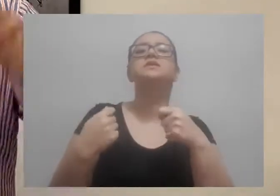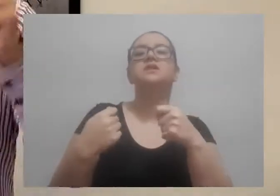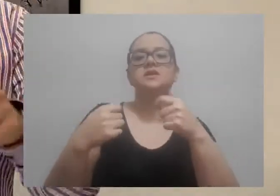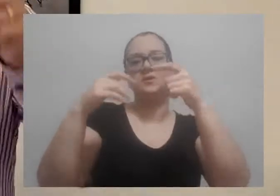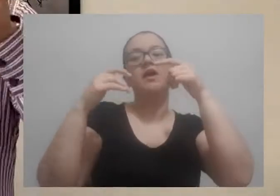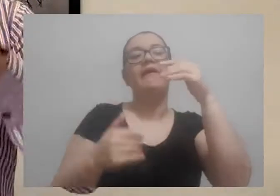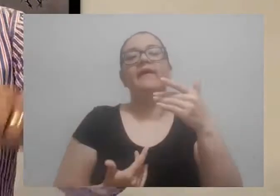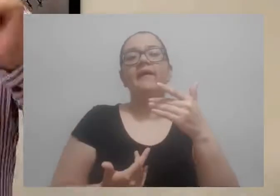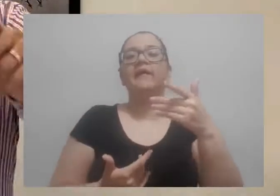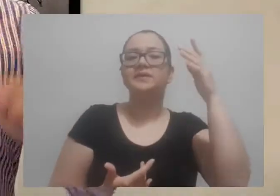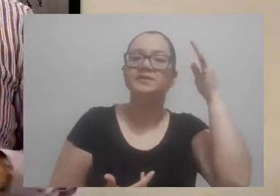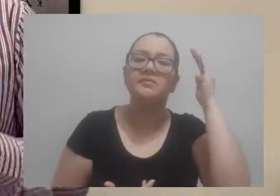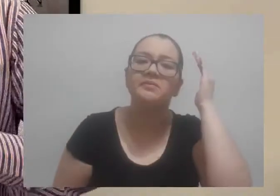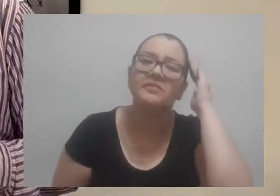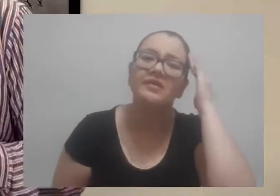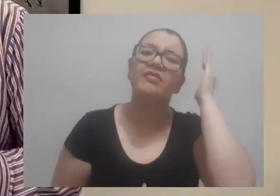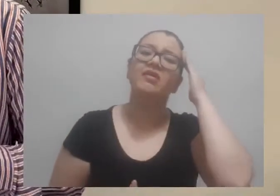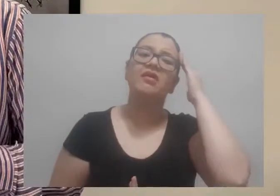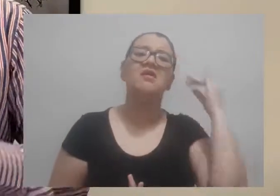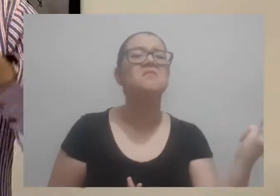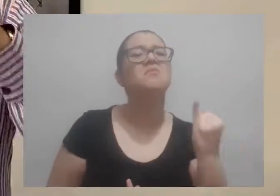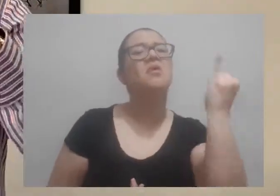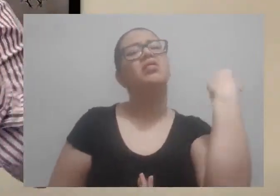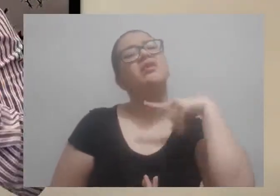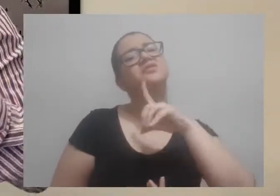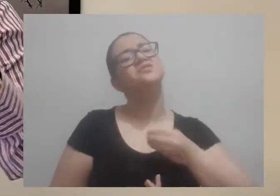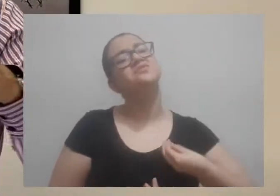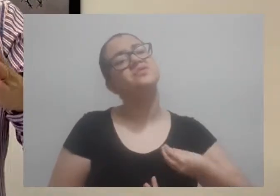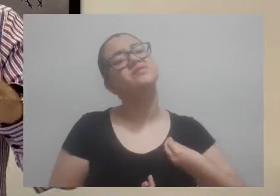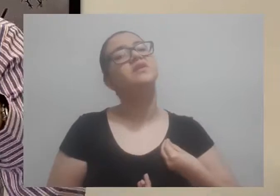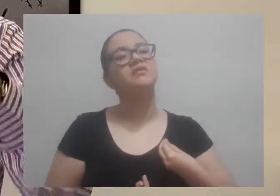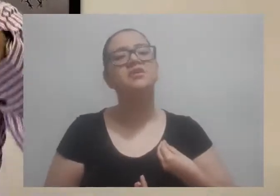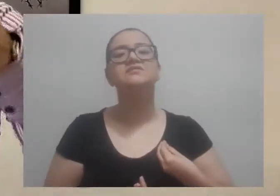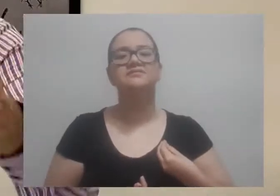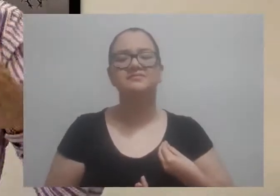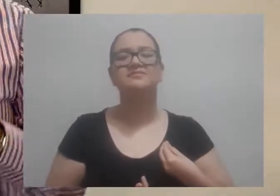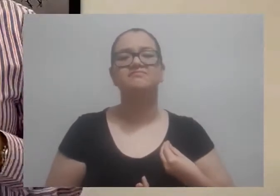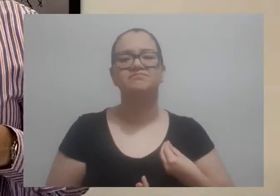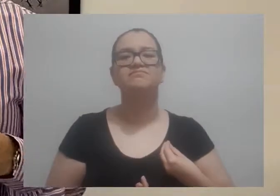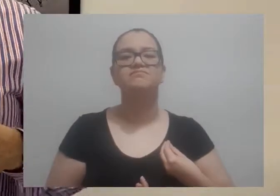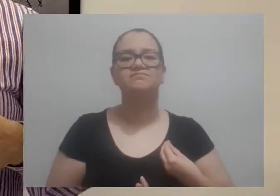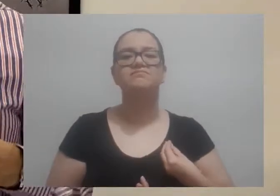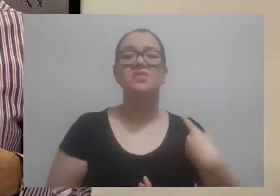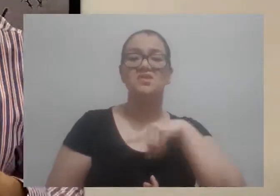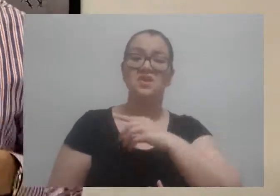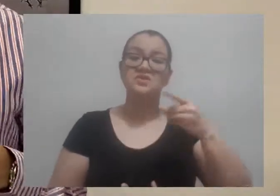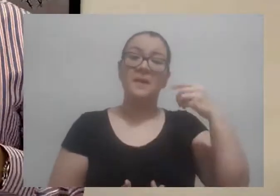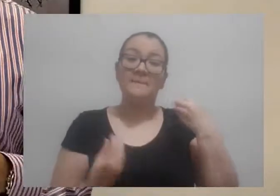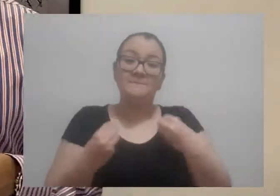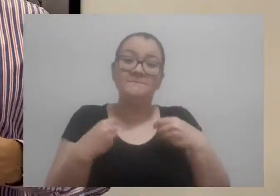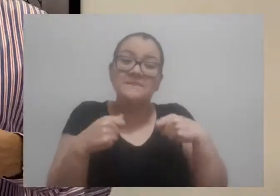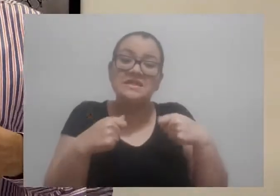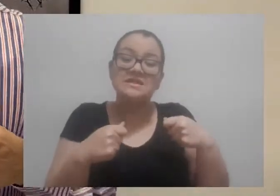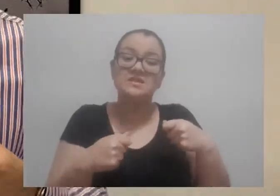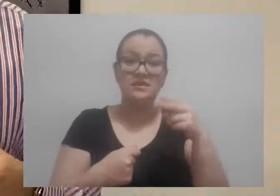princípios que devem governar a nossa maneira de viver. É esse o princípio que deve nortear a vida do cristão. Se você é